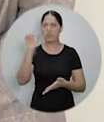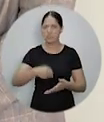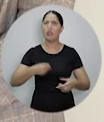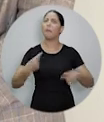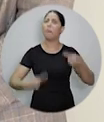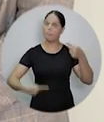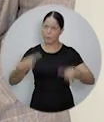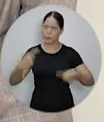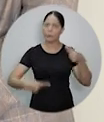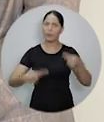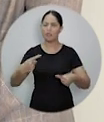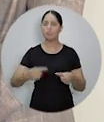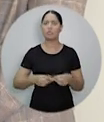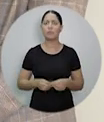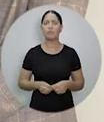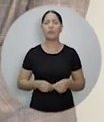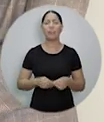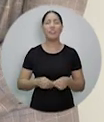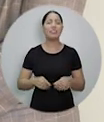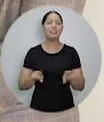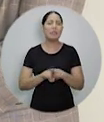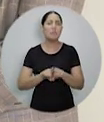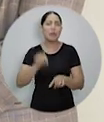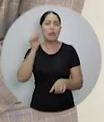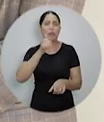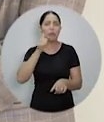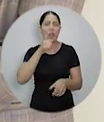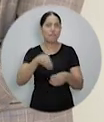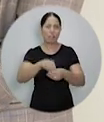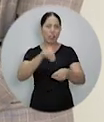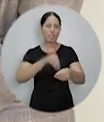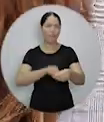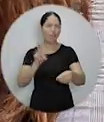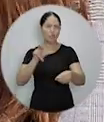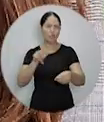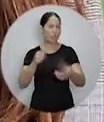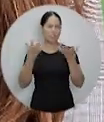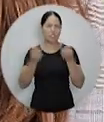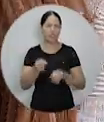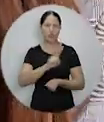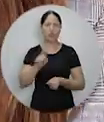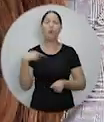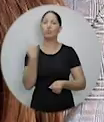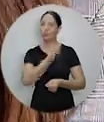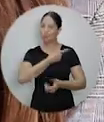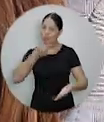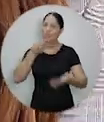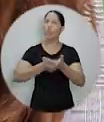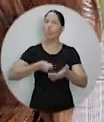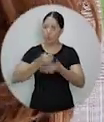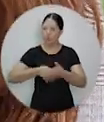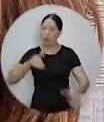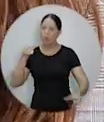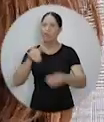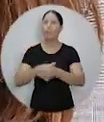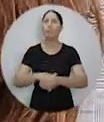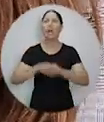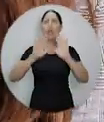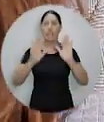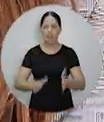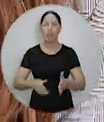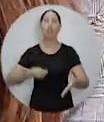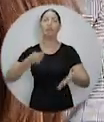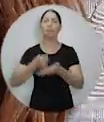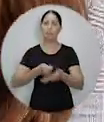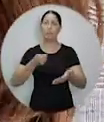vida política e nunca se conformou de estar de fora. Lutamos muito para votarmos, estamos